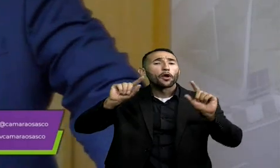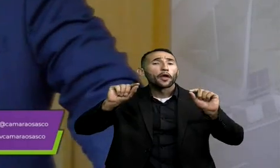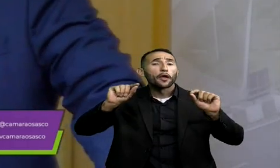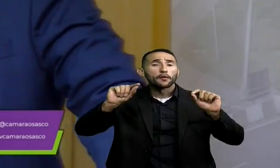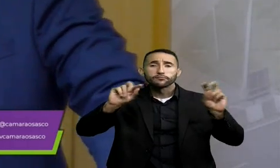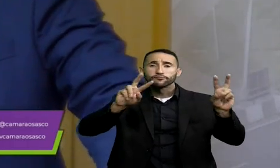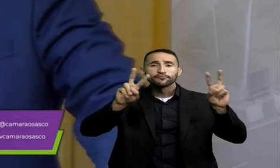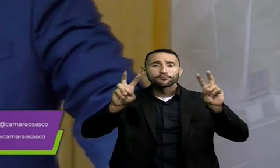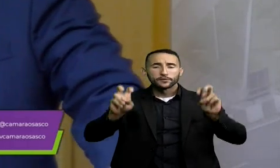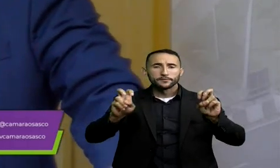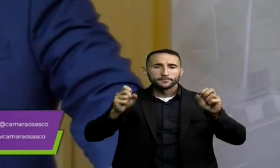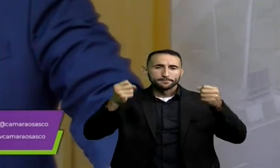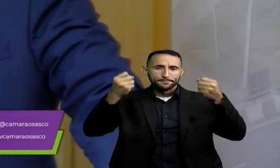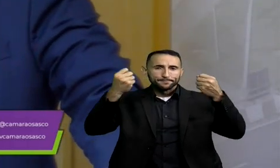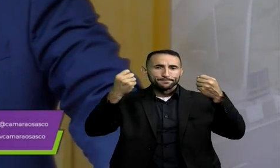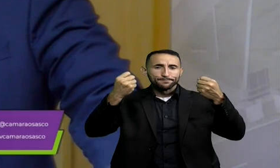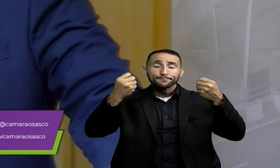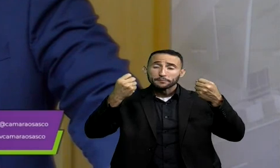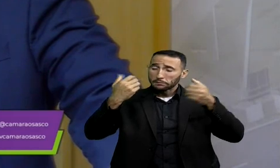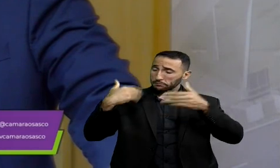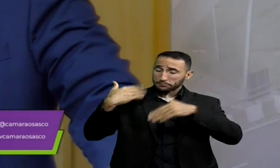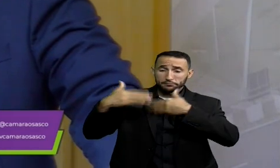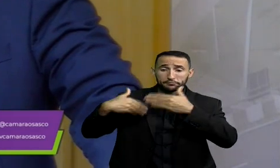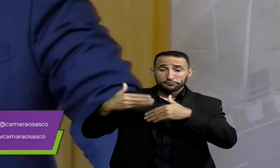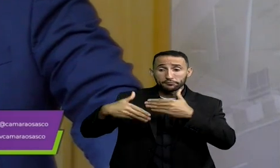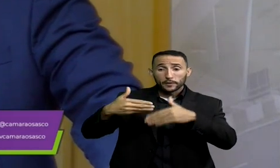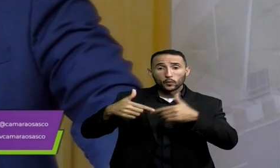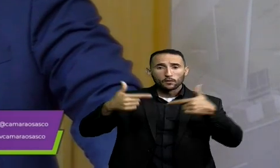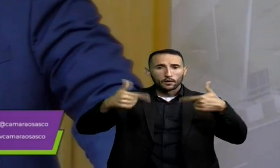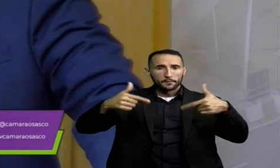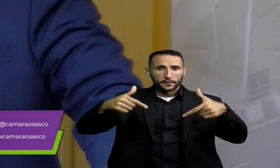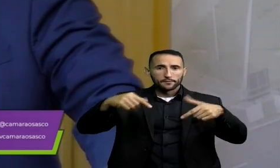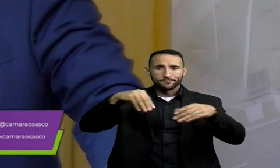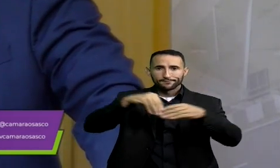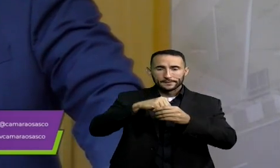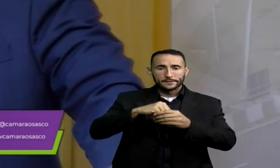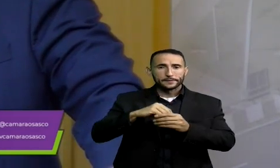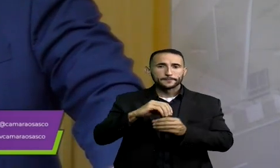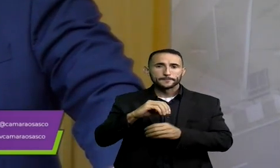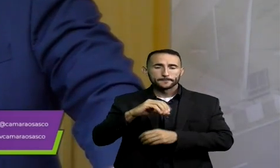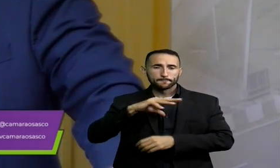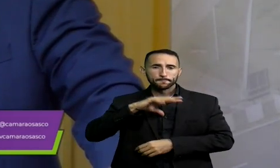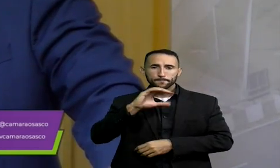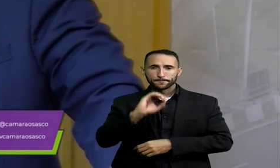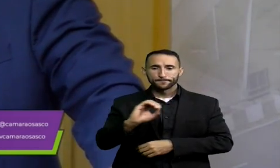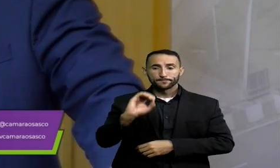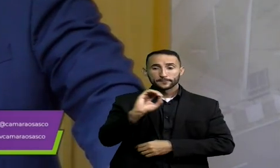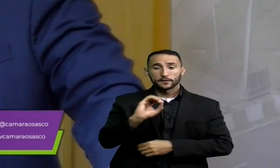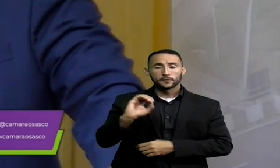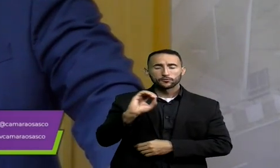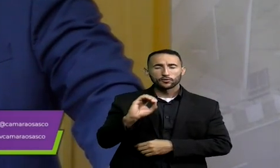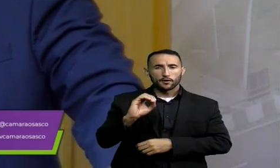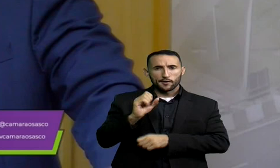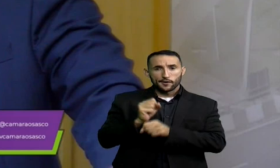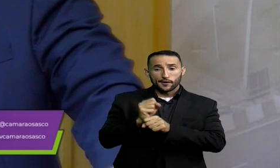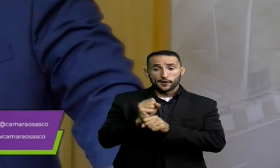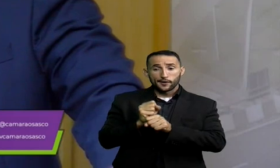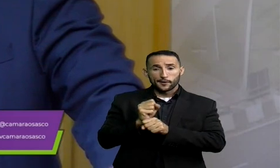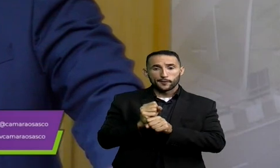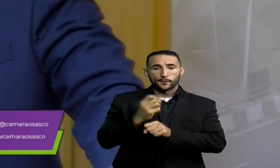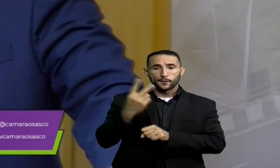sobre o nosso trabalho né aqui na nossa cidade no ano de